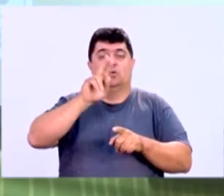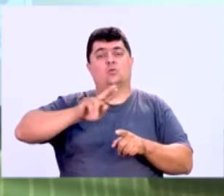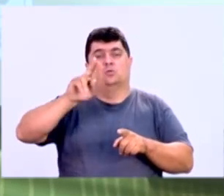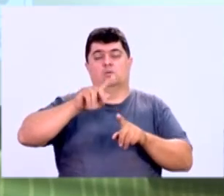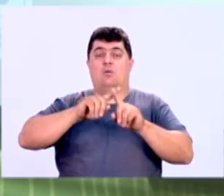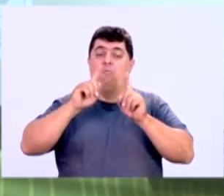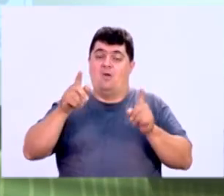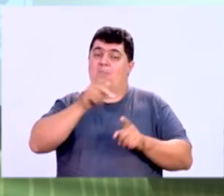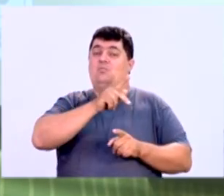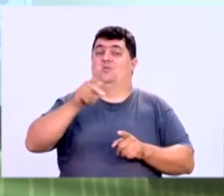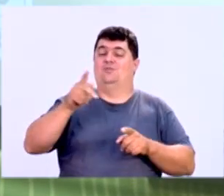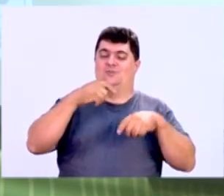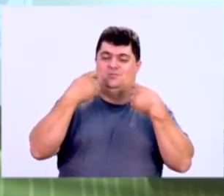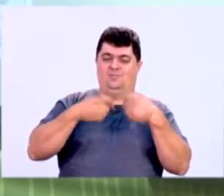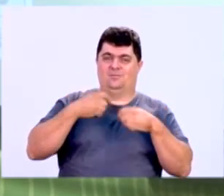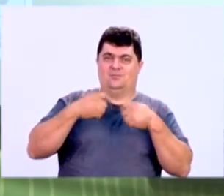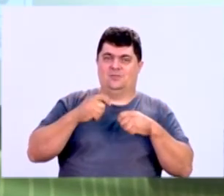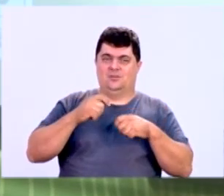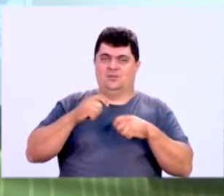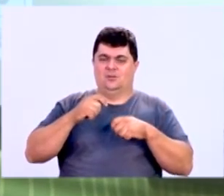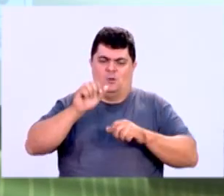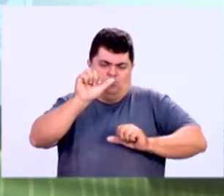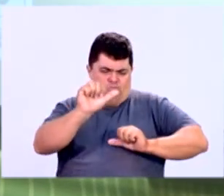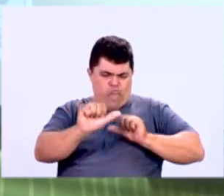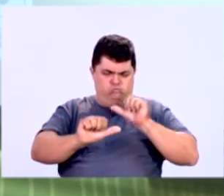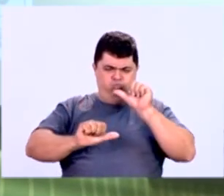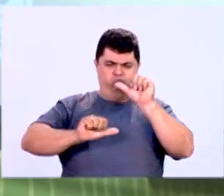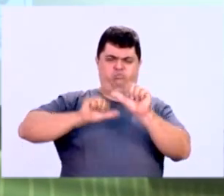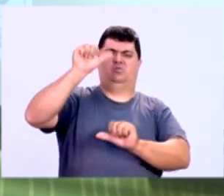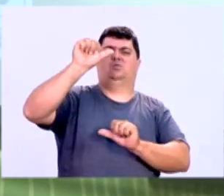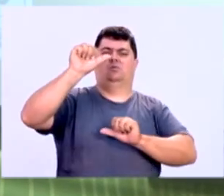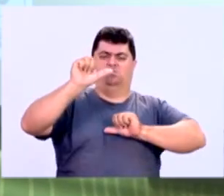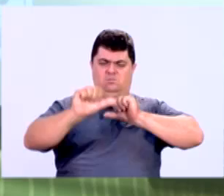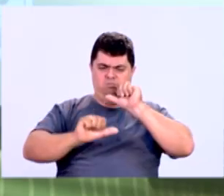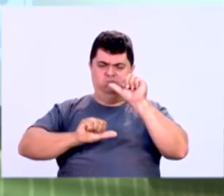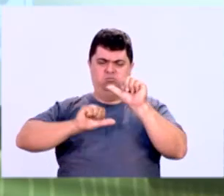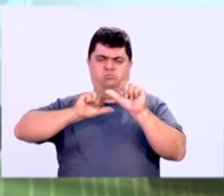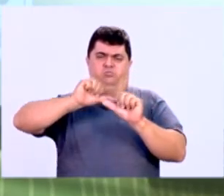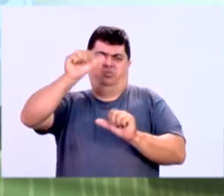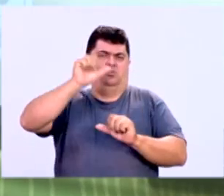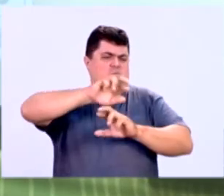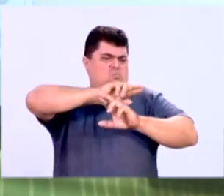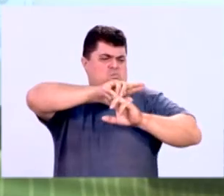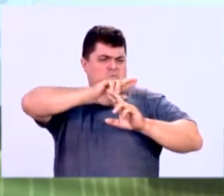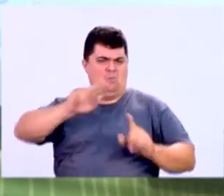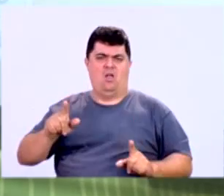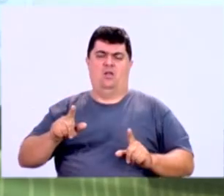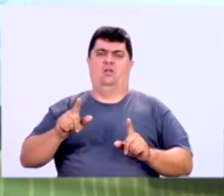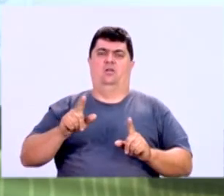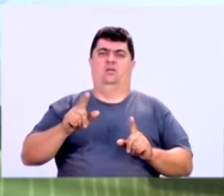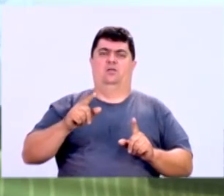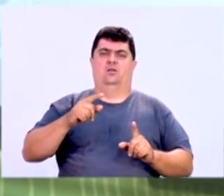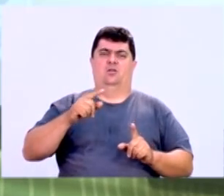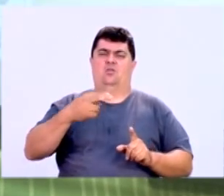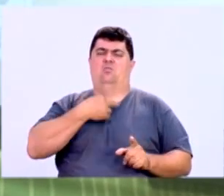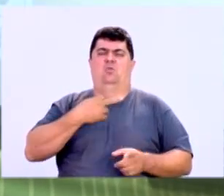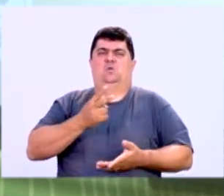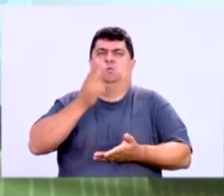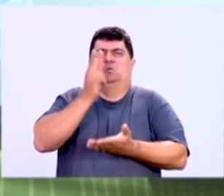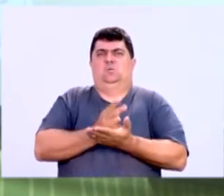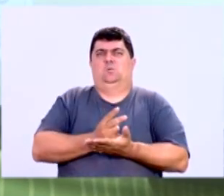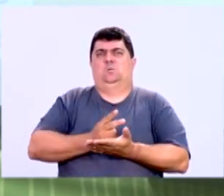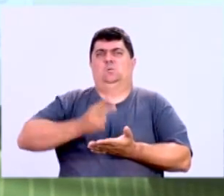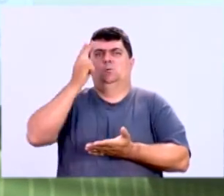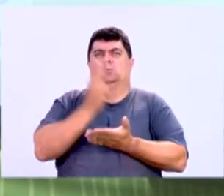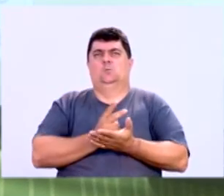o professor tem que se recriar, ele tem que se redescobrir, ele tem que ser um agente transformador de mudança